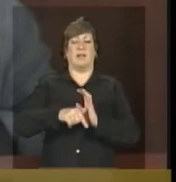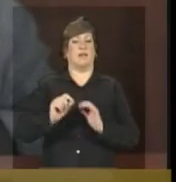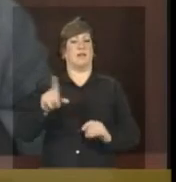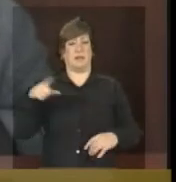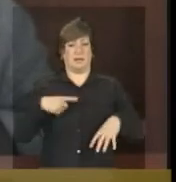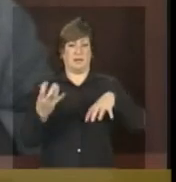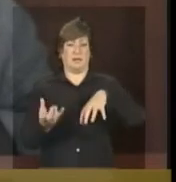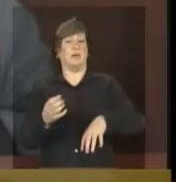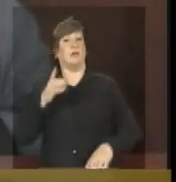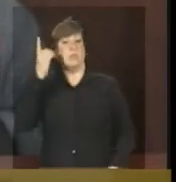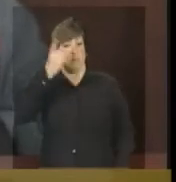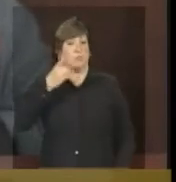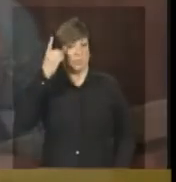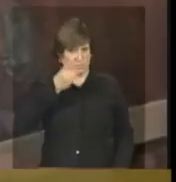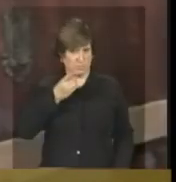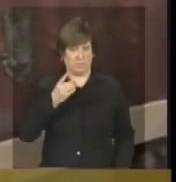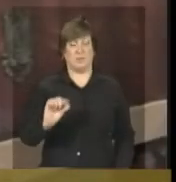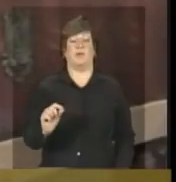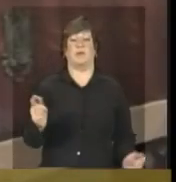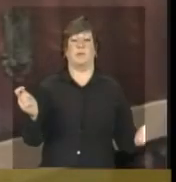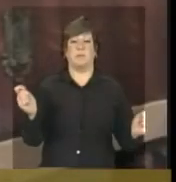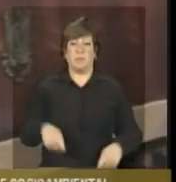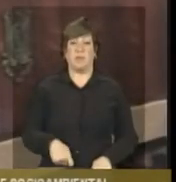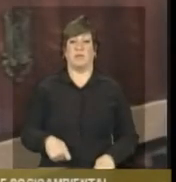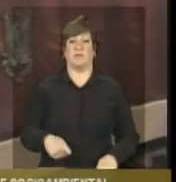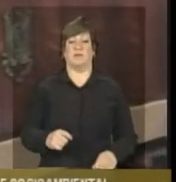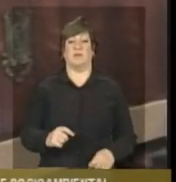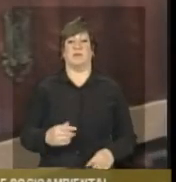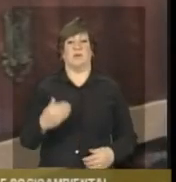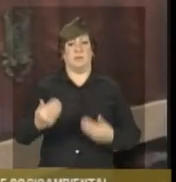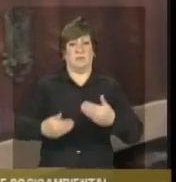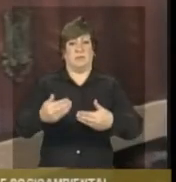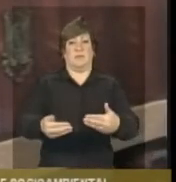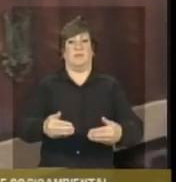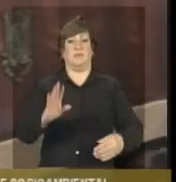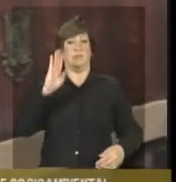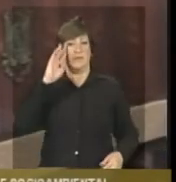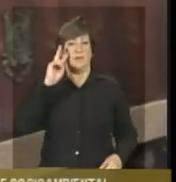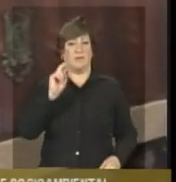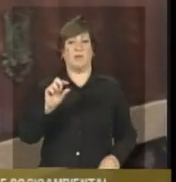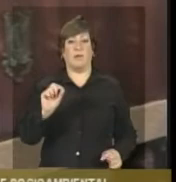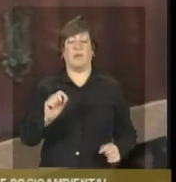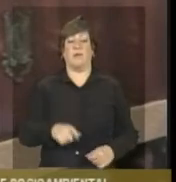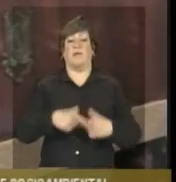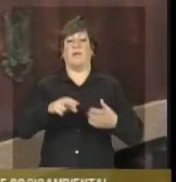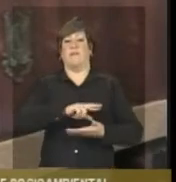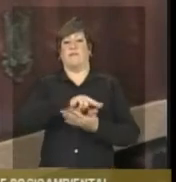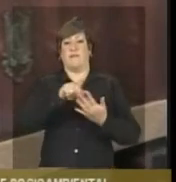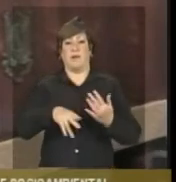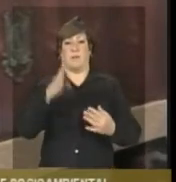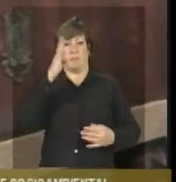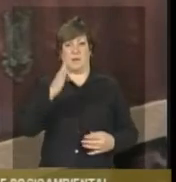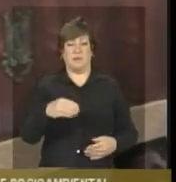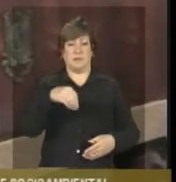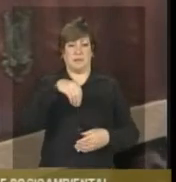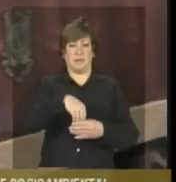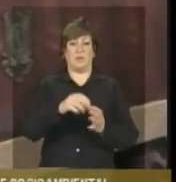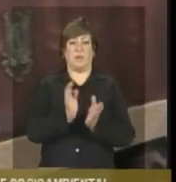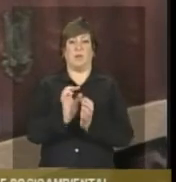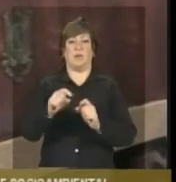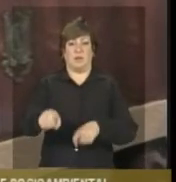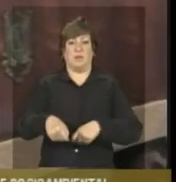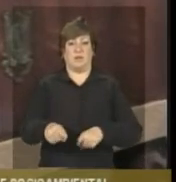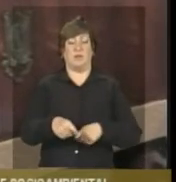É essencial que a gente aprenda a proteger meio ambiente, mas olhando os vários Brasis, dentro daquilo que a agricultura sustentável